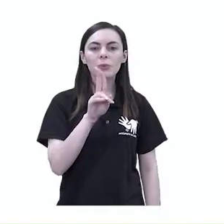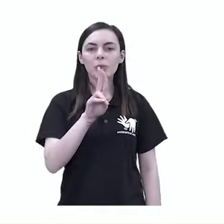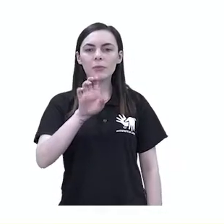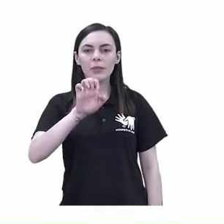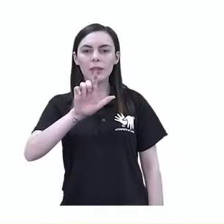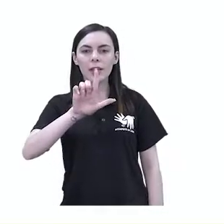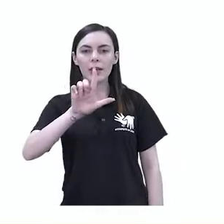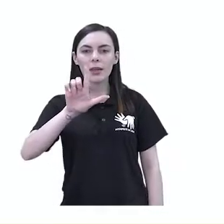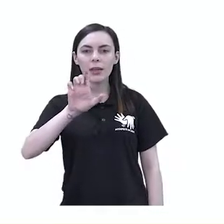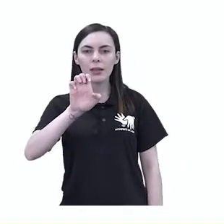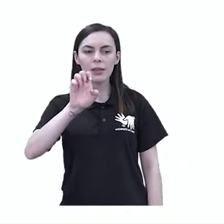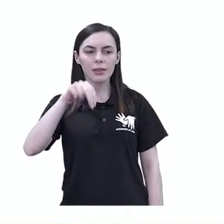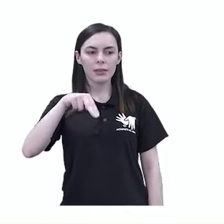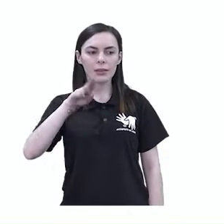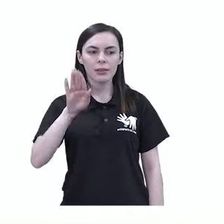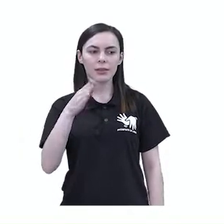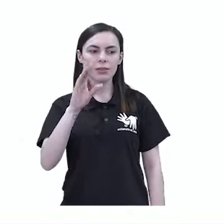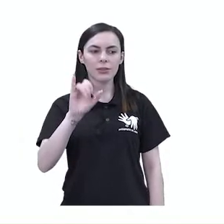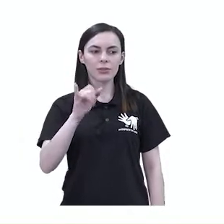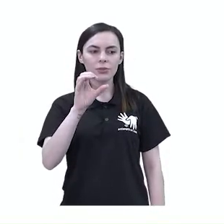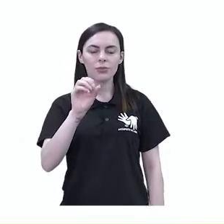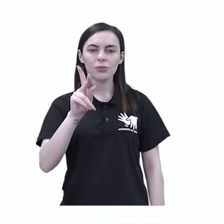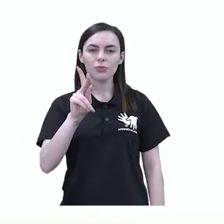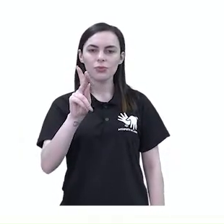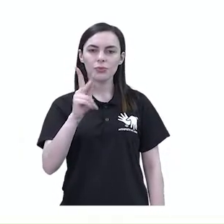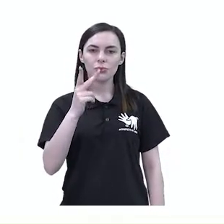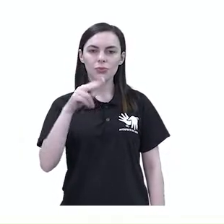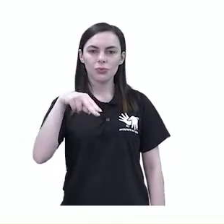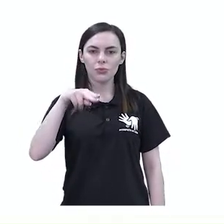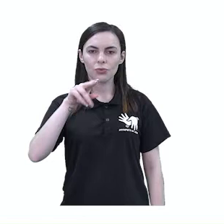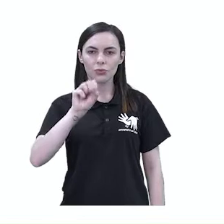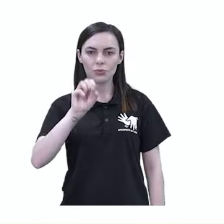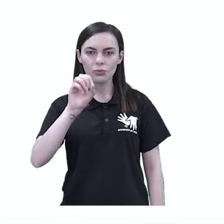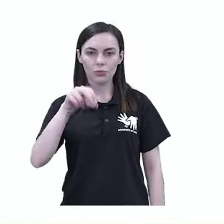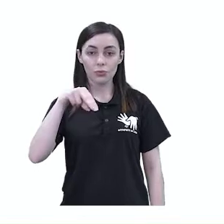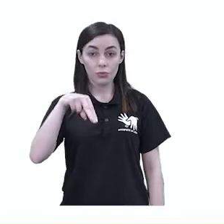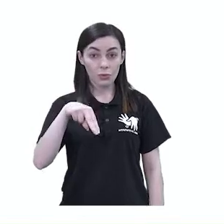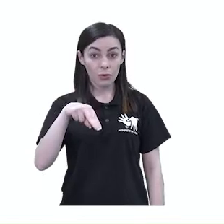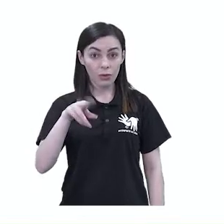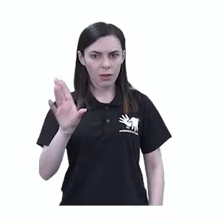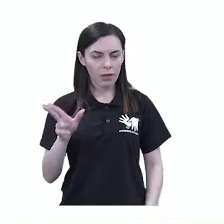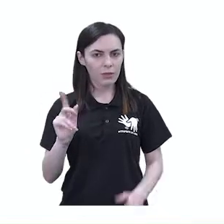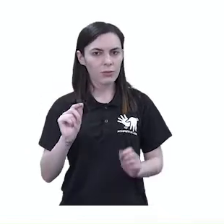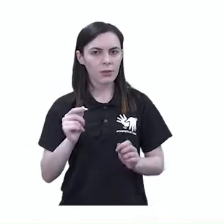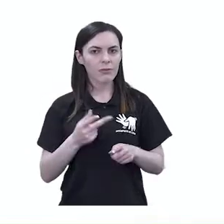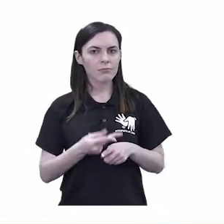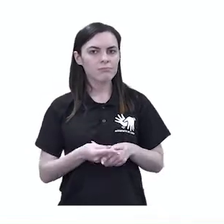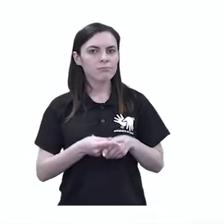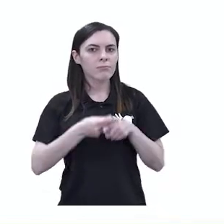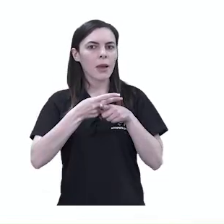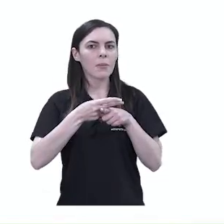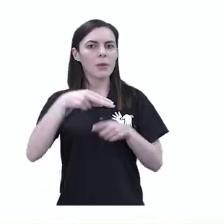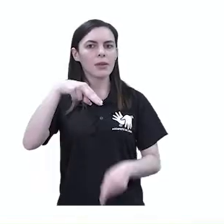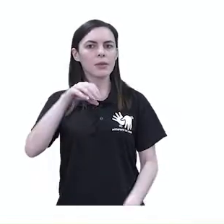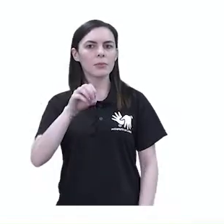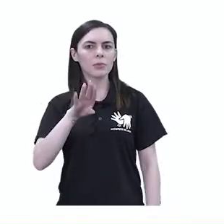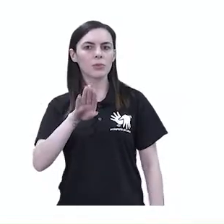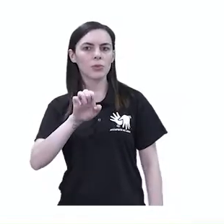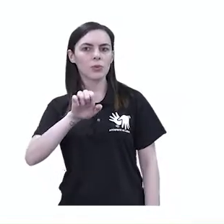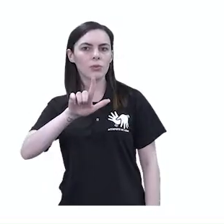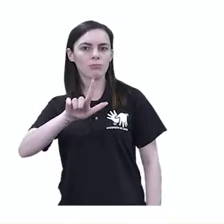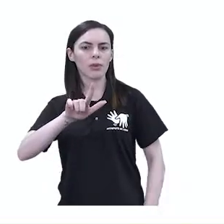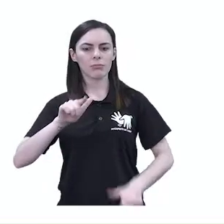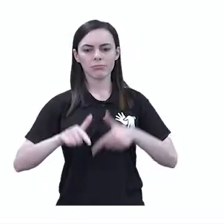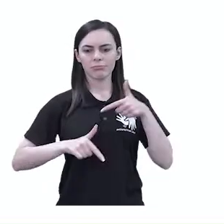Ellen Johnson Sirleaf? Ela que recebeu o Prêmio Nobel da Paz por seu